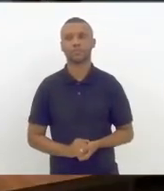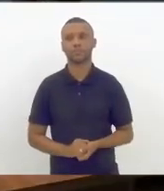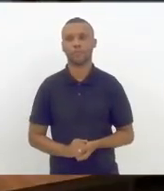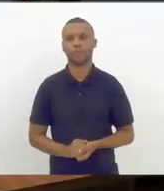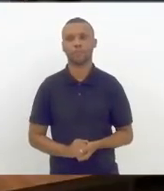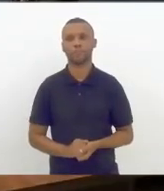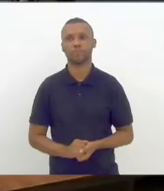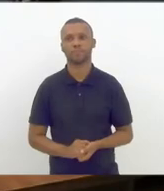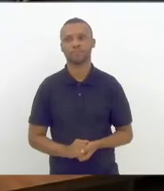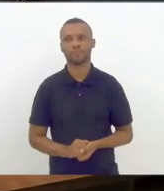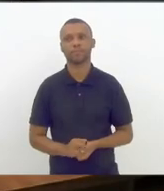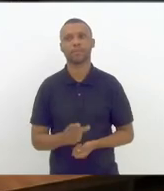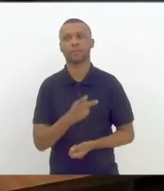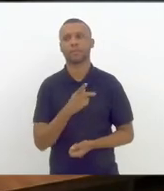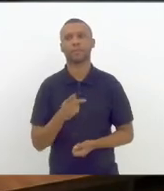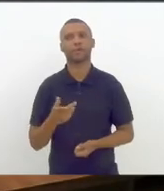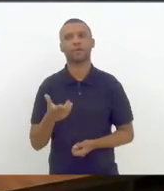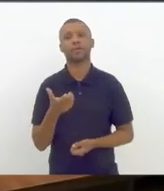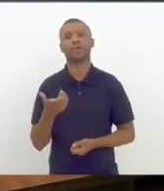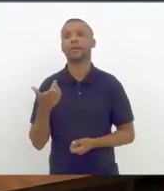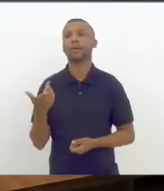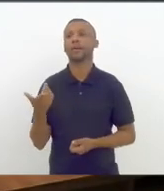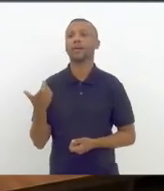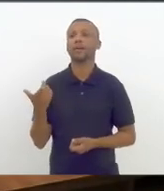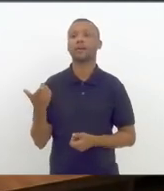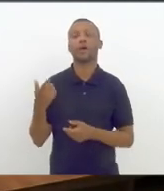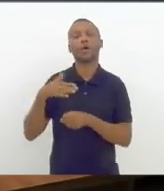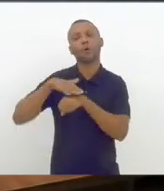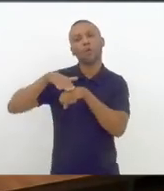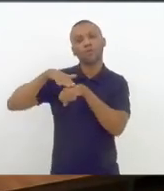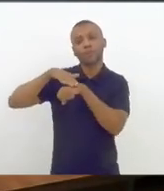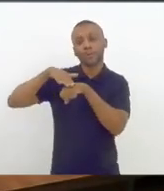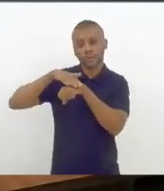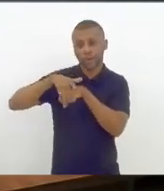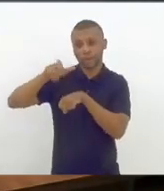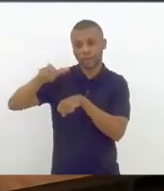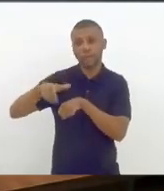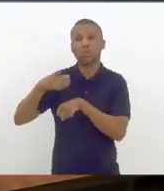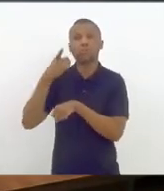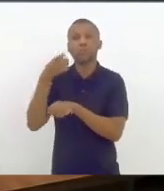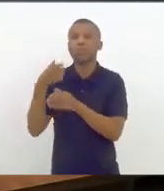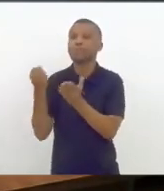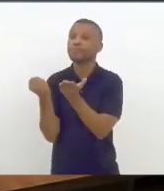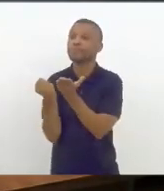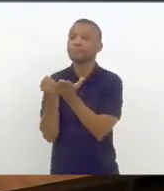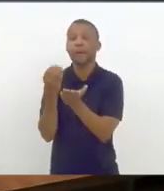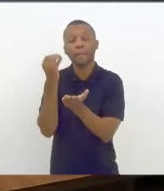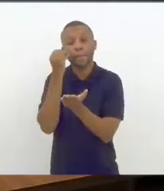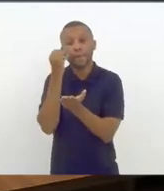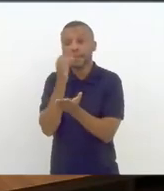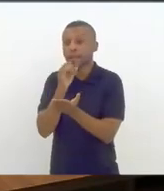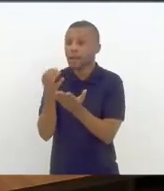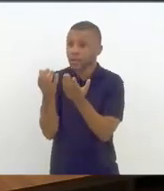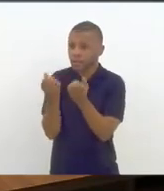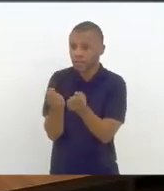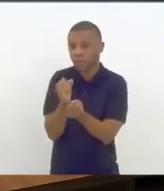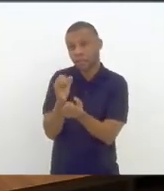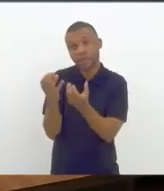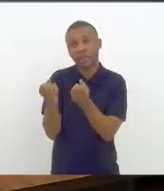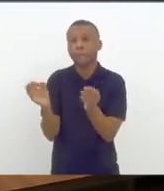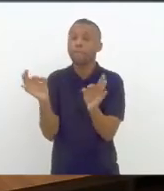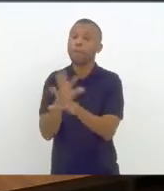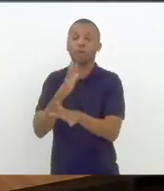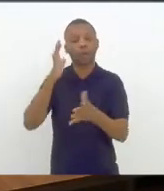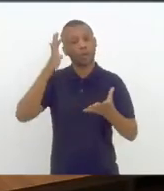Presidente, eu queria chamar o deputado Samuel Malafaia para ver se ele aceita essa emenda. Se aceitar, está